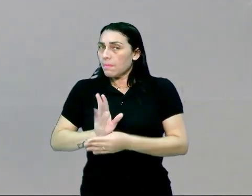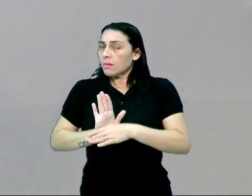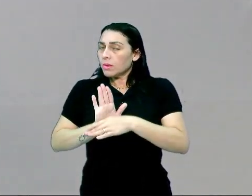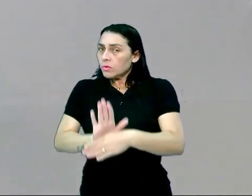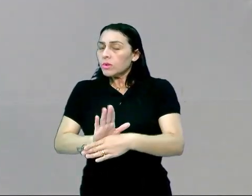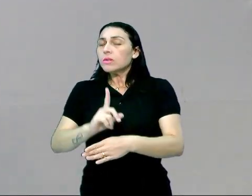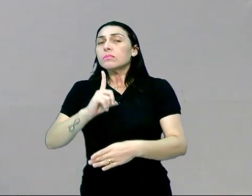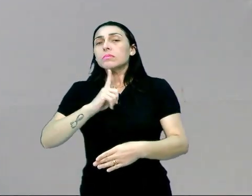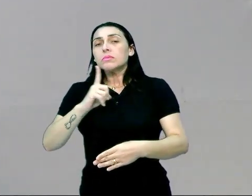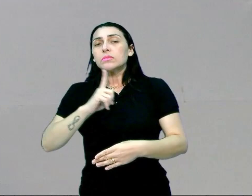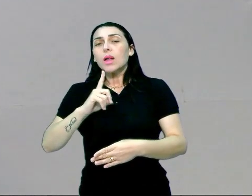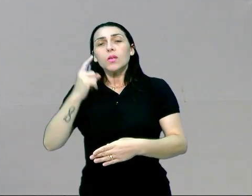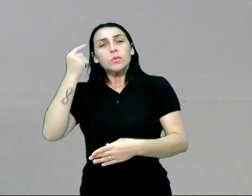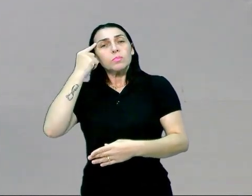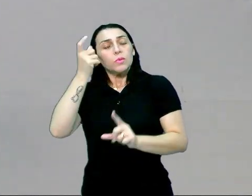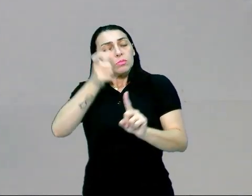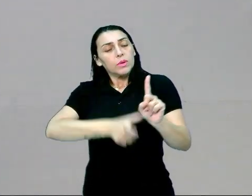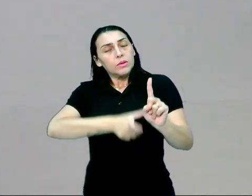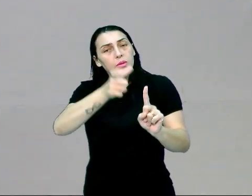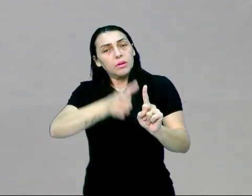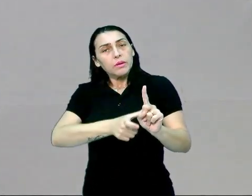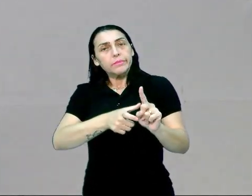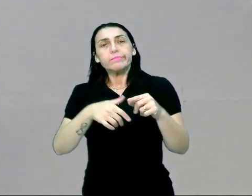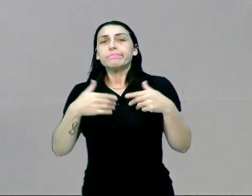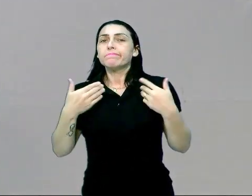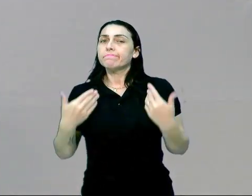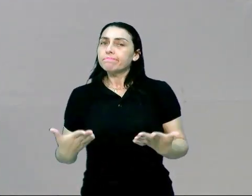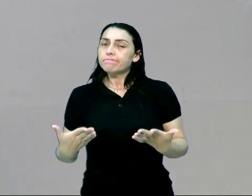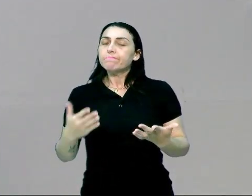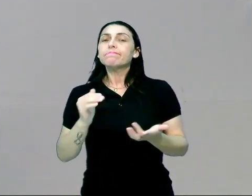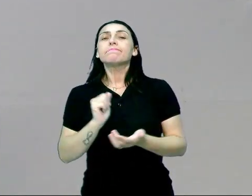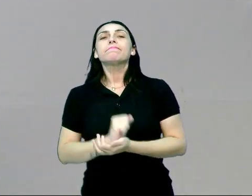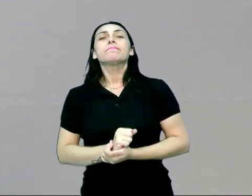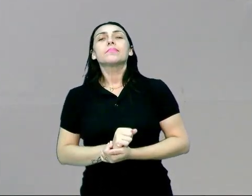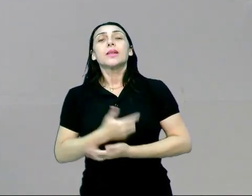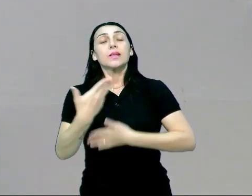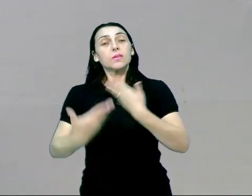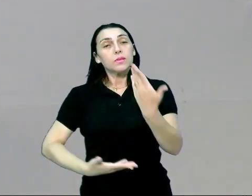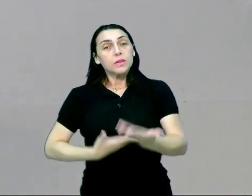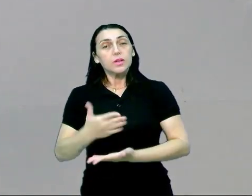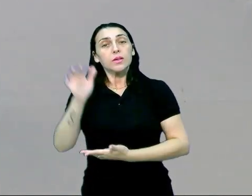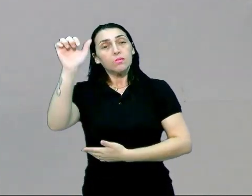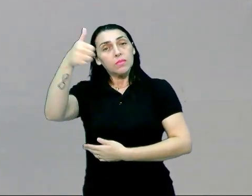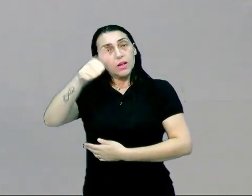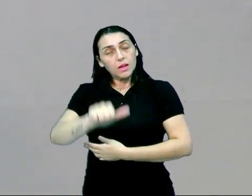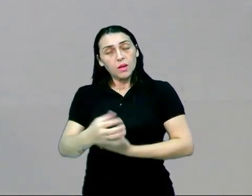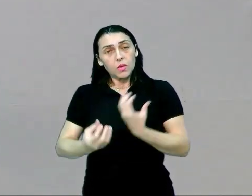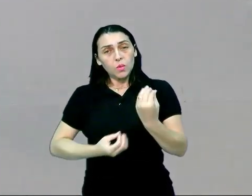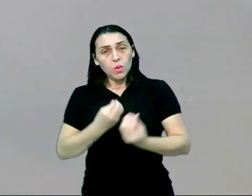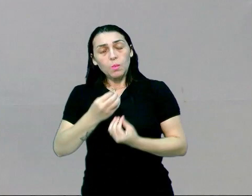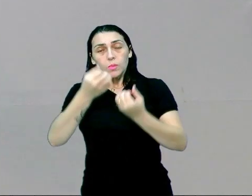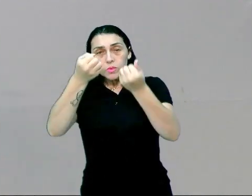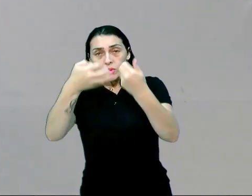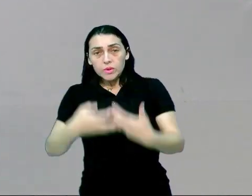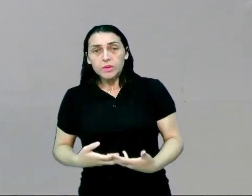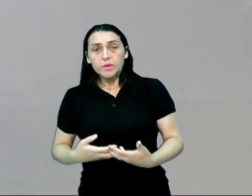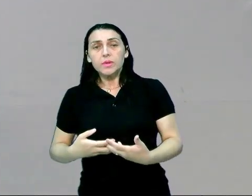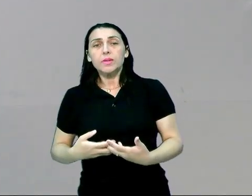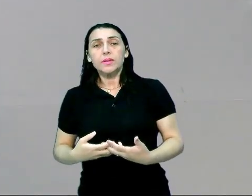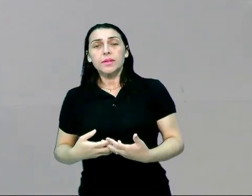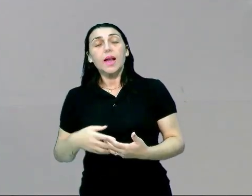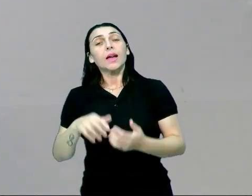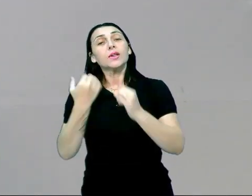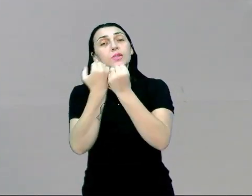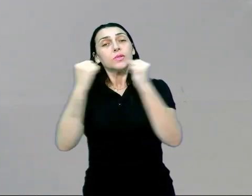em que eu tenho nos meus personagens? Então, são todas essas correlações que a gente vai analisando e, como eu mencionei, o aspecto da